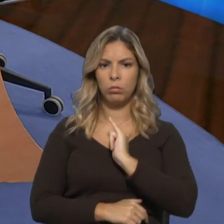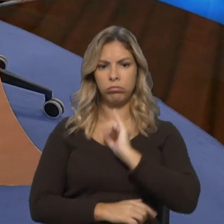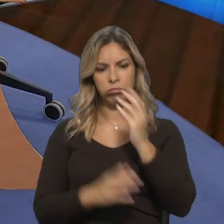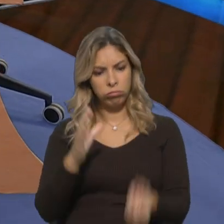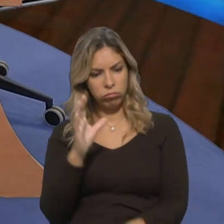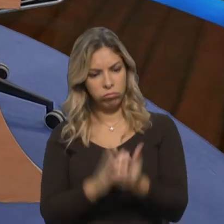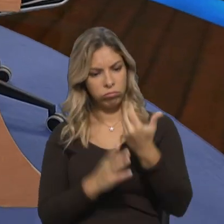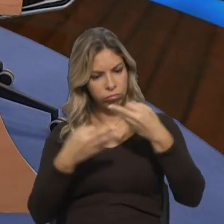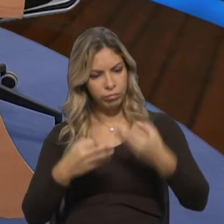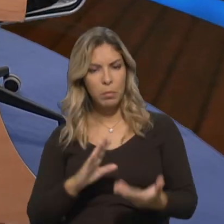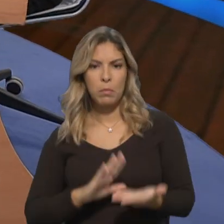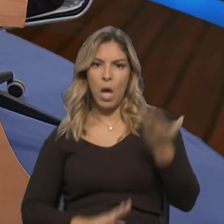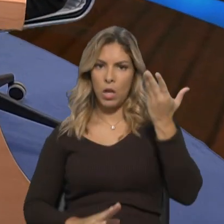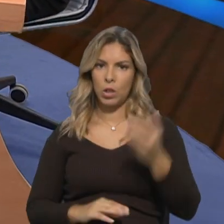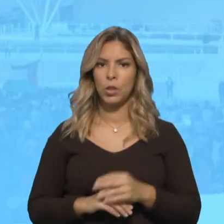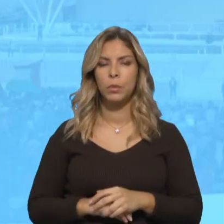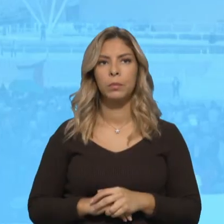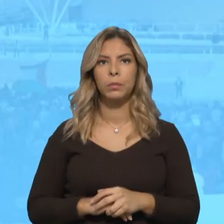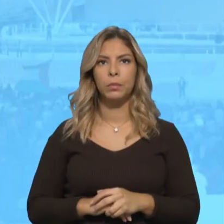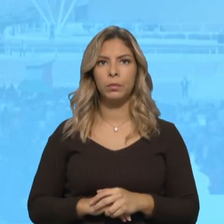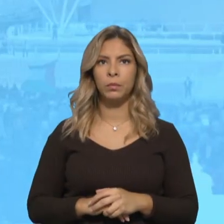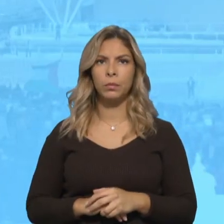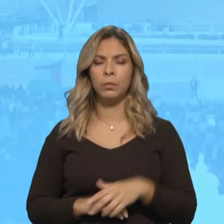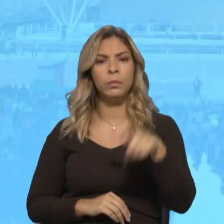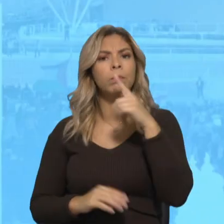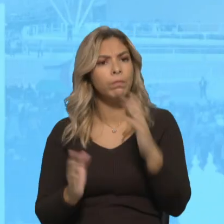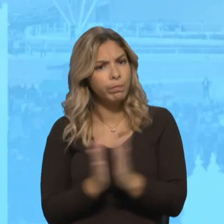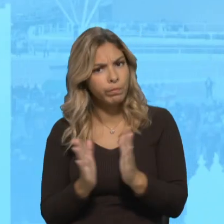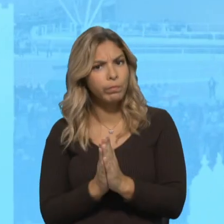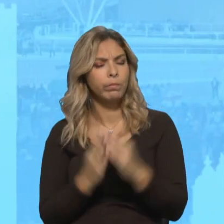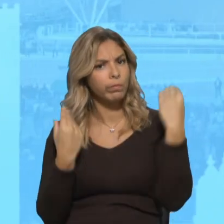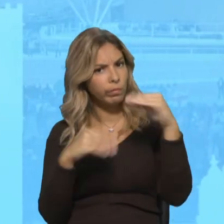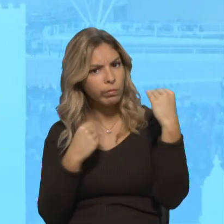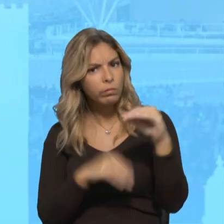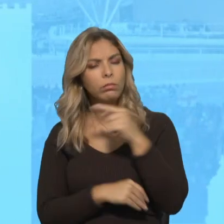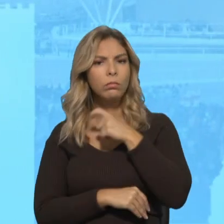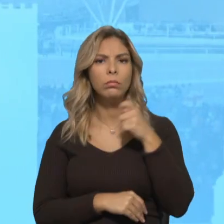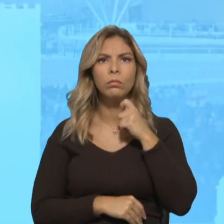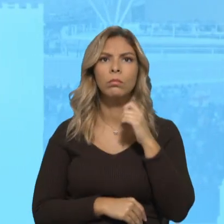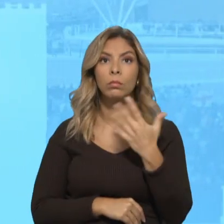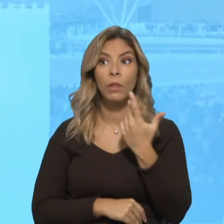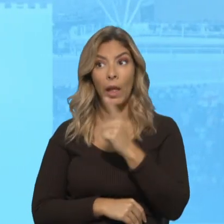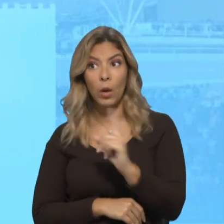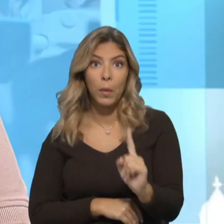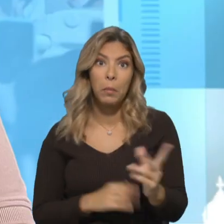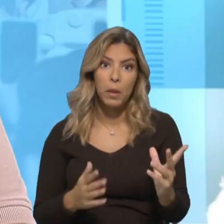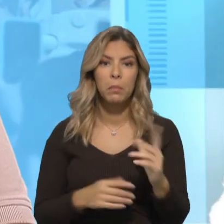patente. Rui Antunes, podia ser catequista na sua paróquia, se calhar também é, não sei, ou ligado a N movimentos,